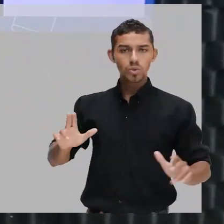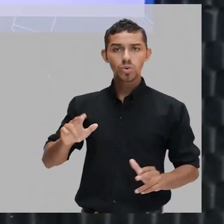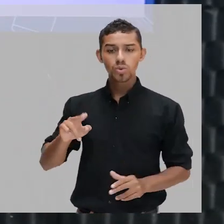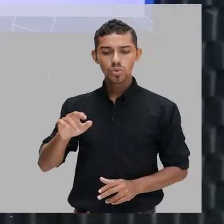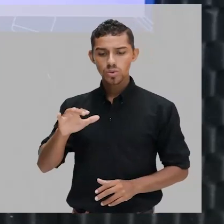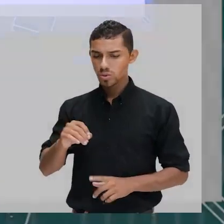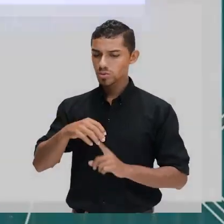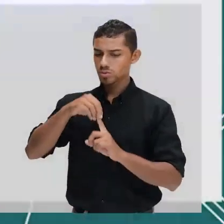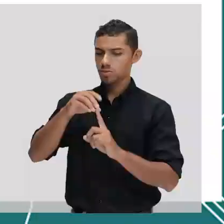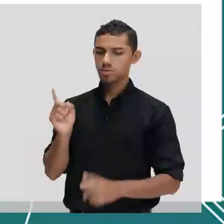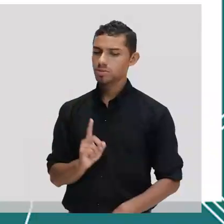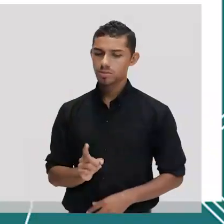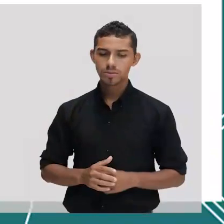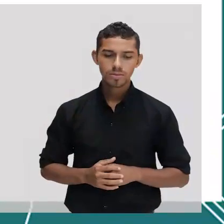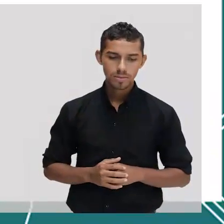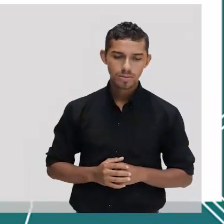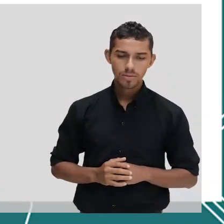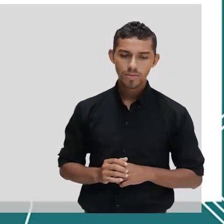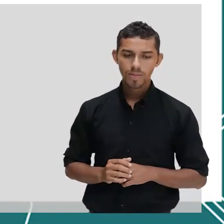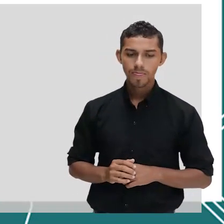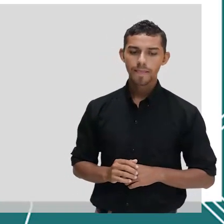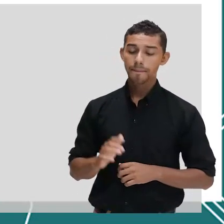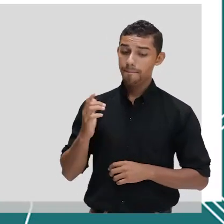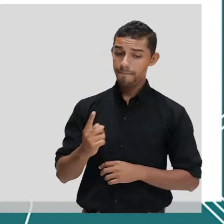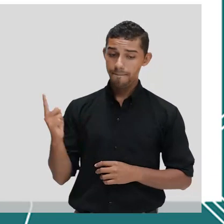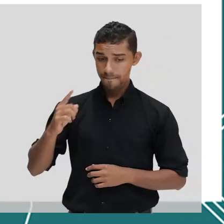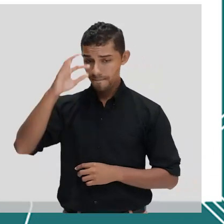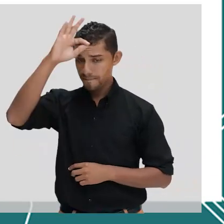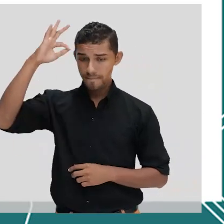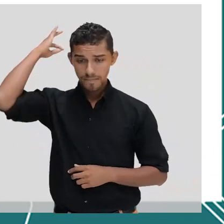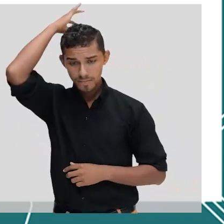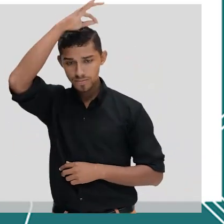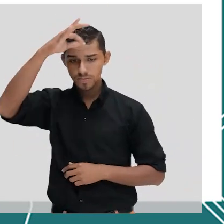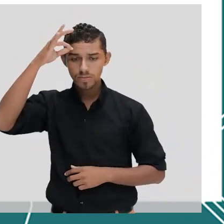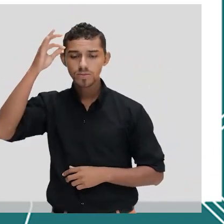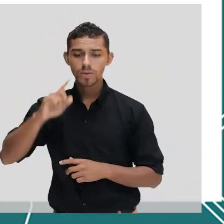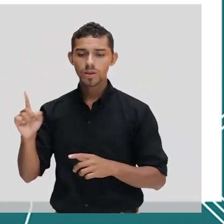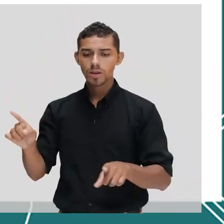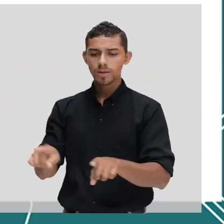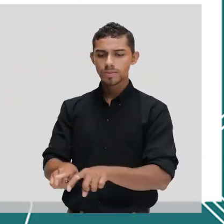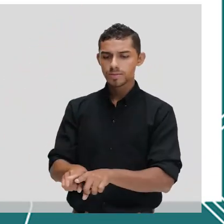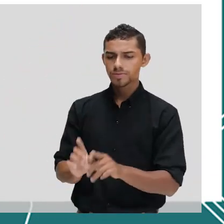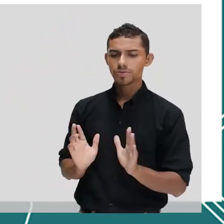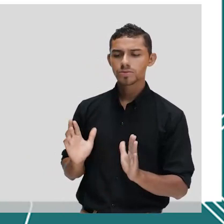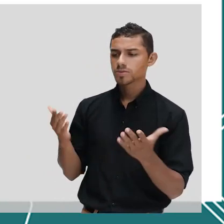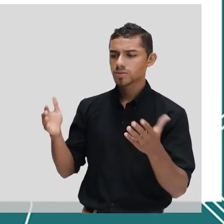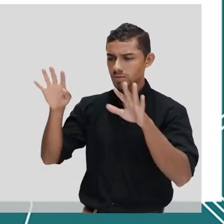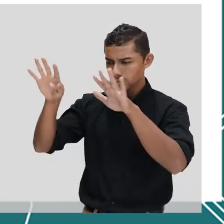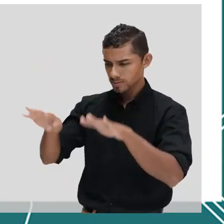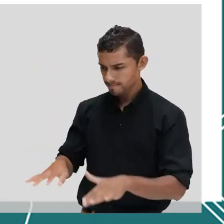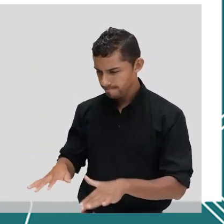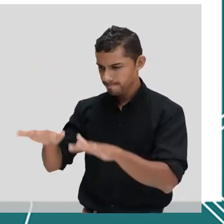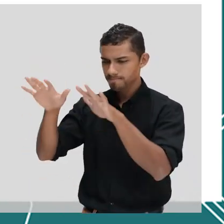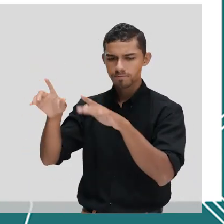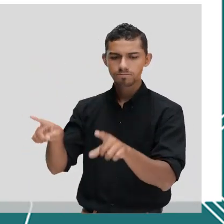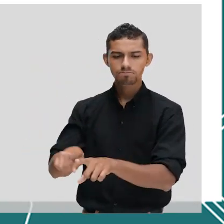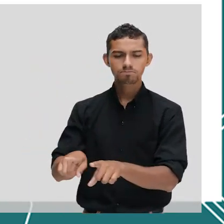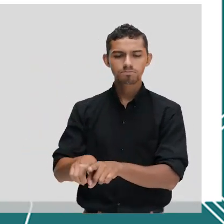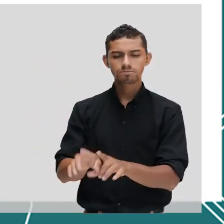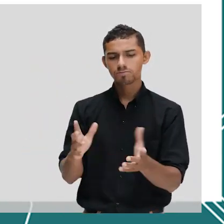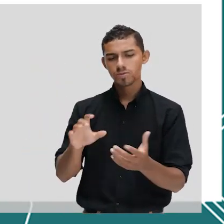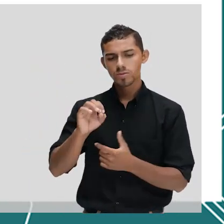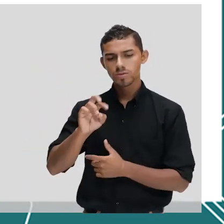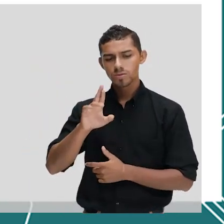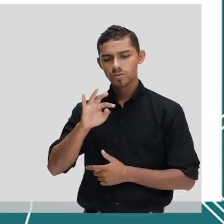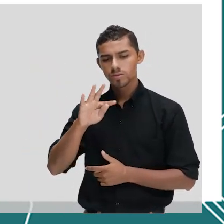único. De status espiritual até extrema irreverência, bom, ou reverência também. Os